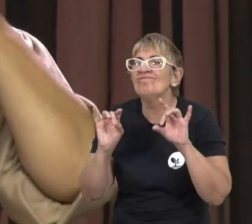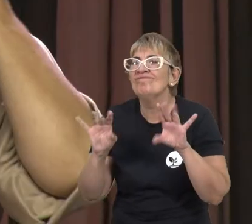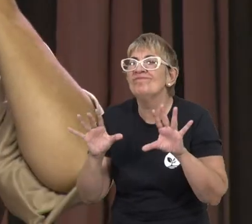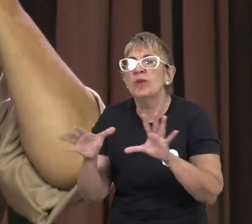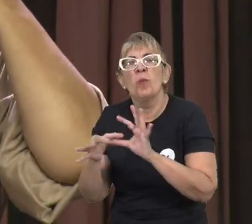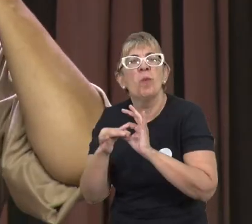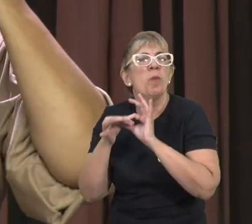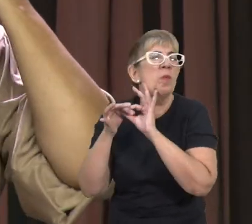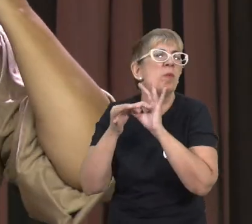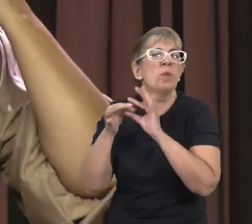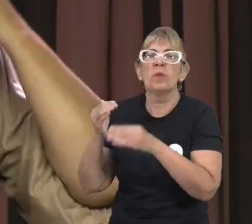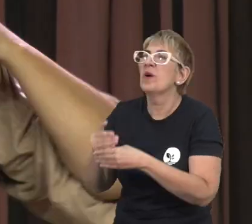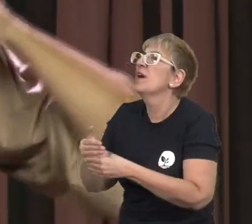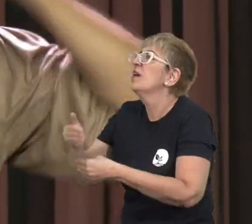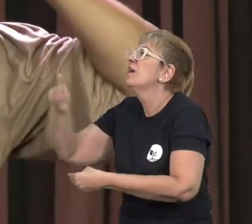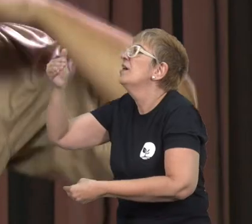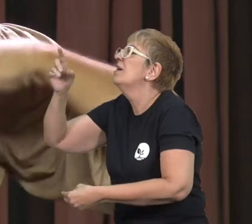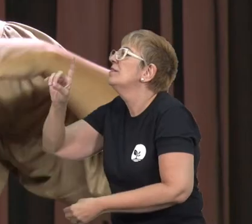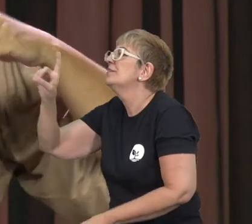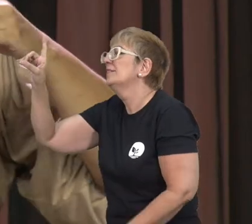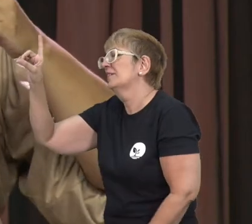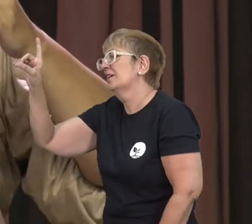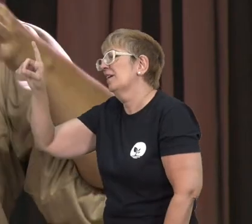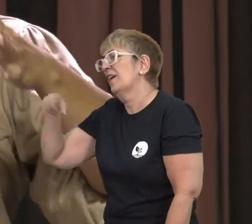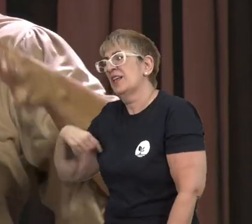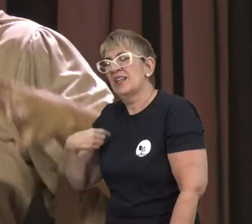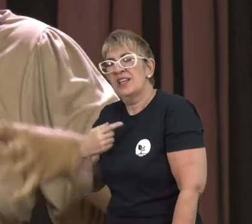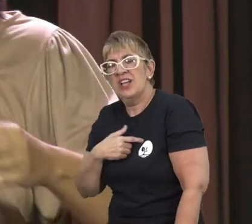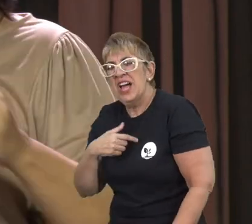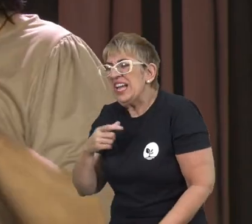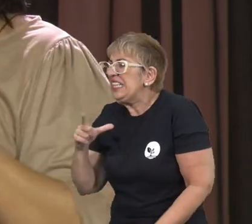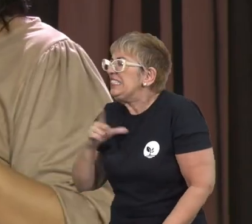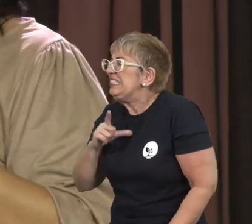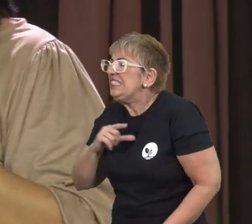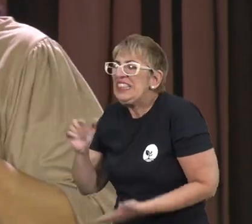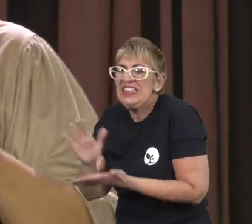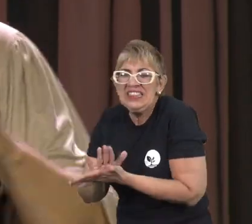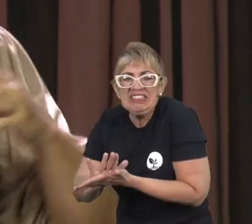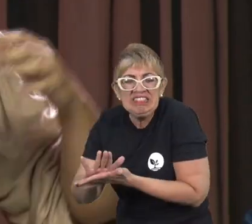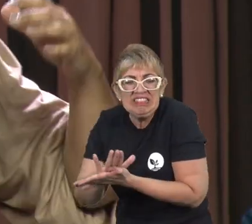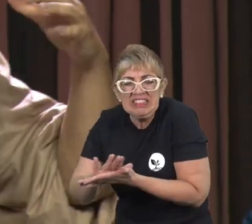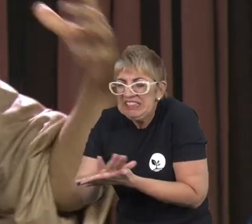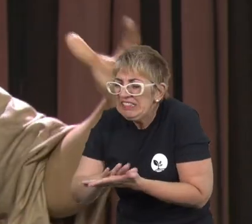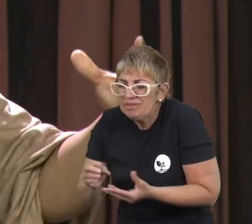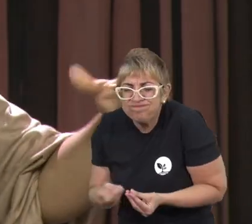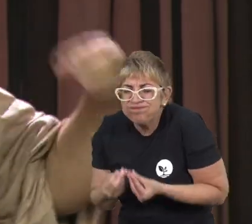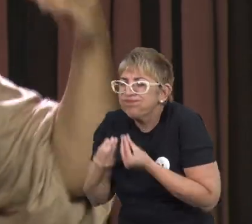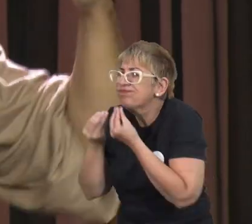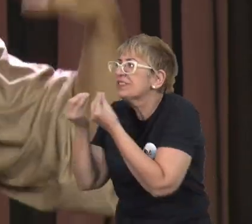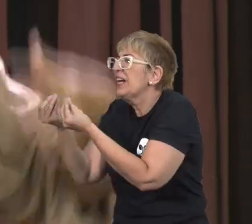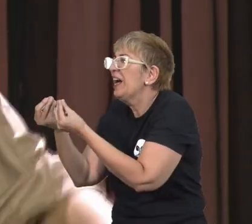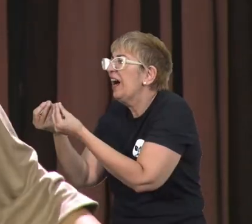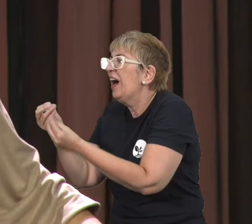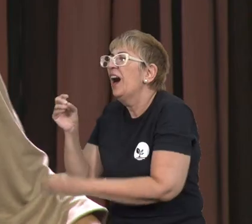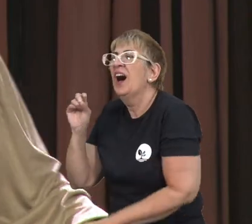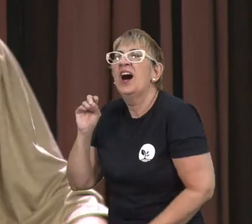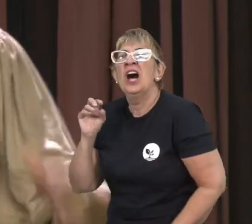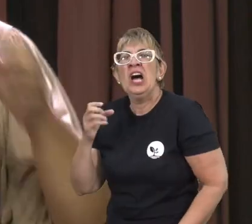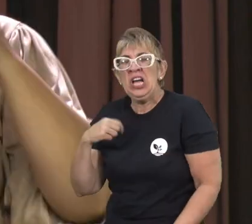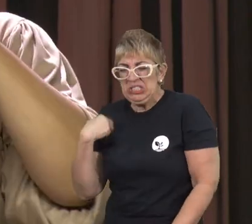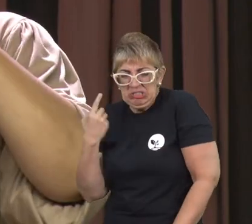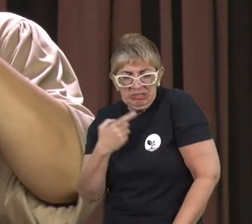Presença, Senhor, porque nós não tínhamos nada para oferecer, além do nosso